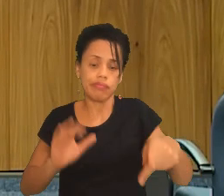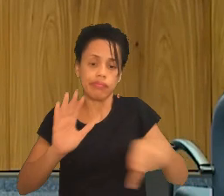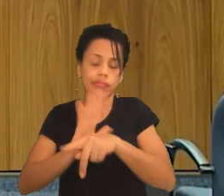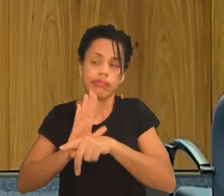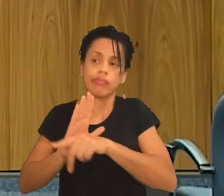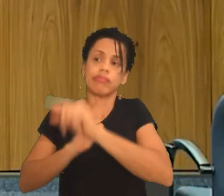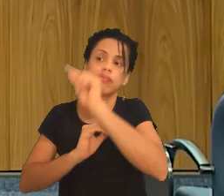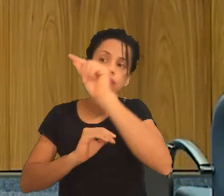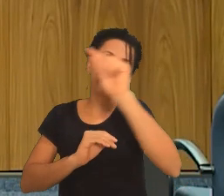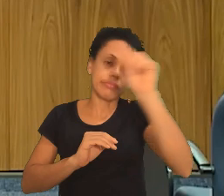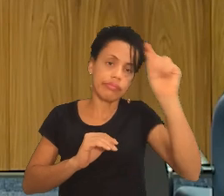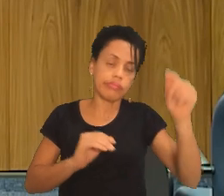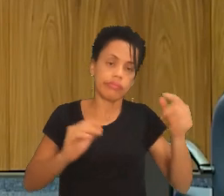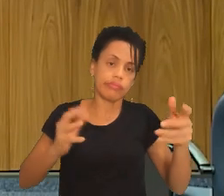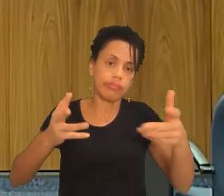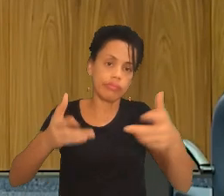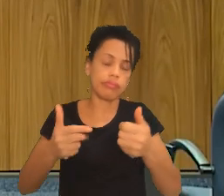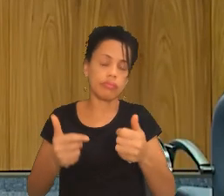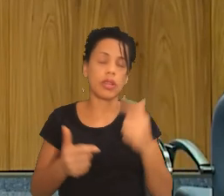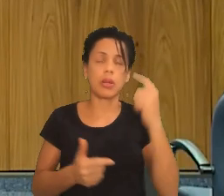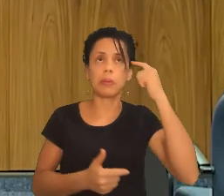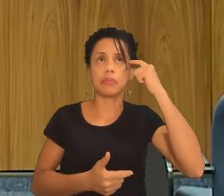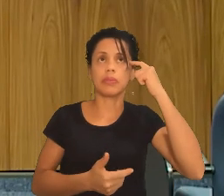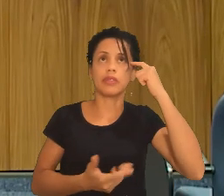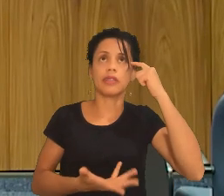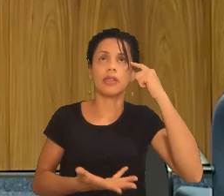isso é mero